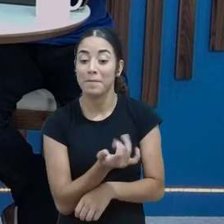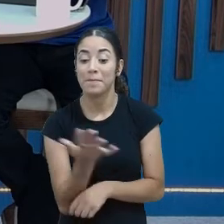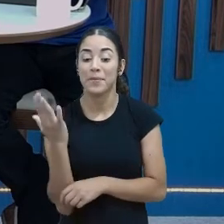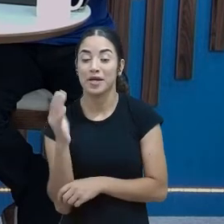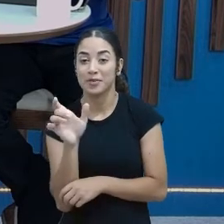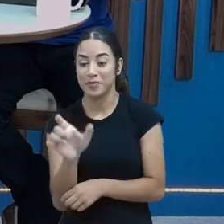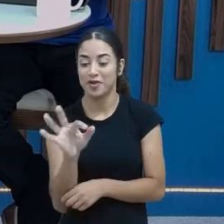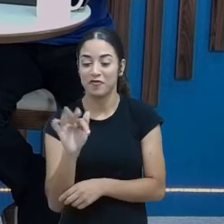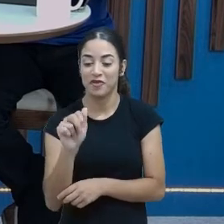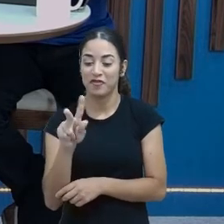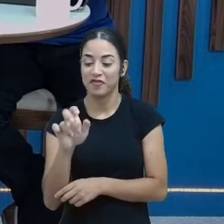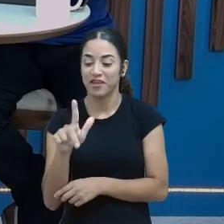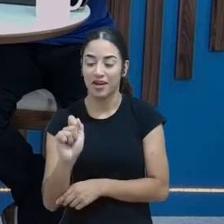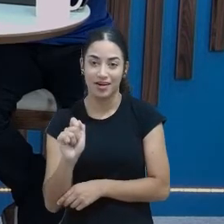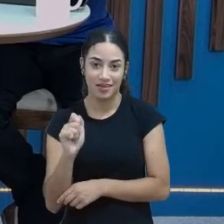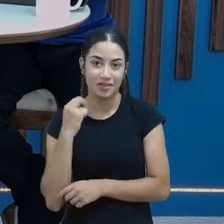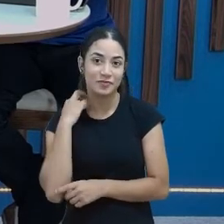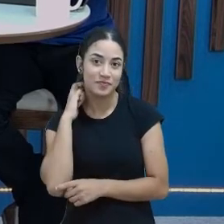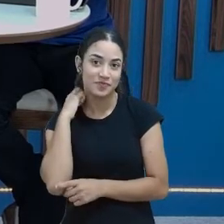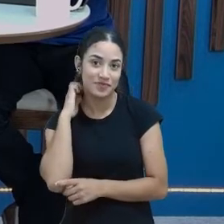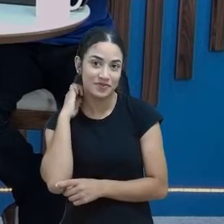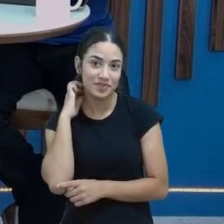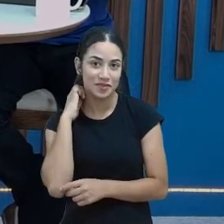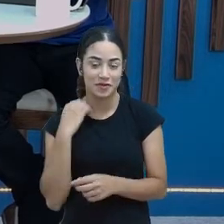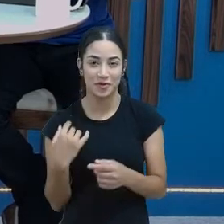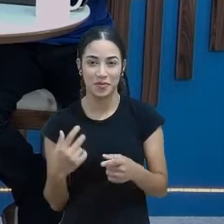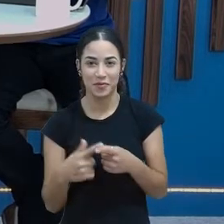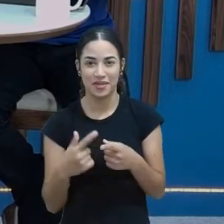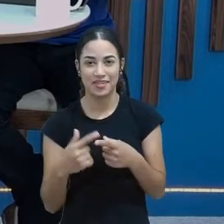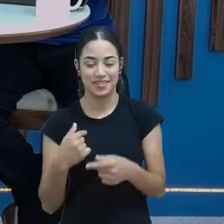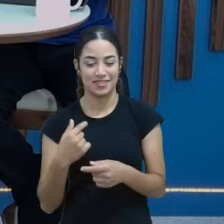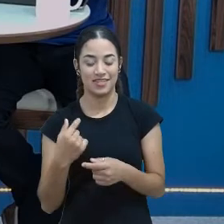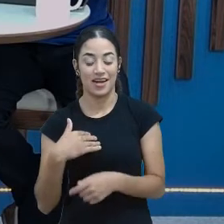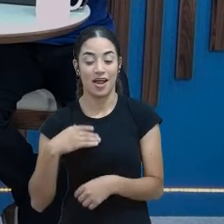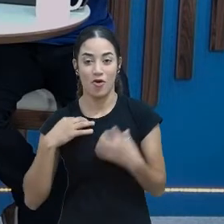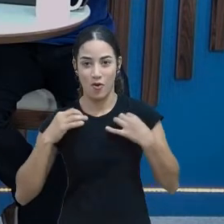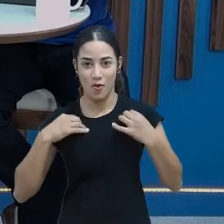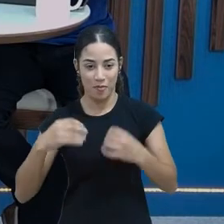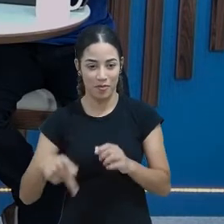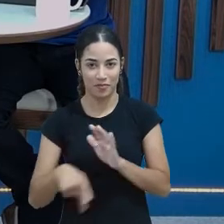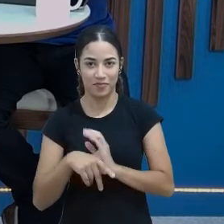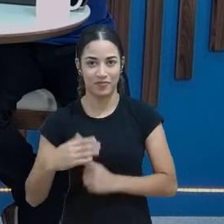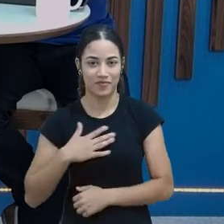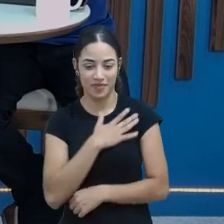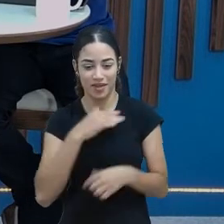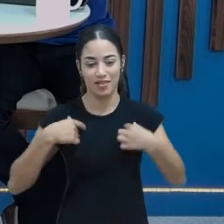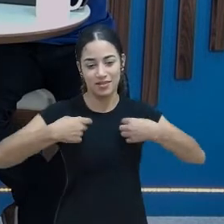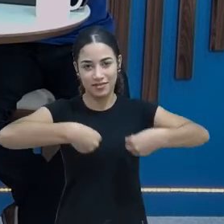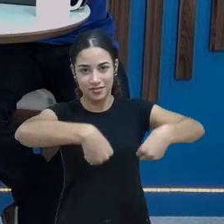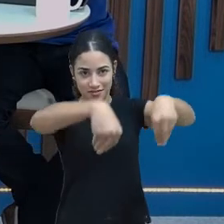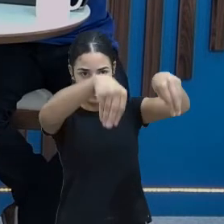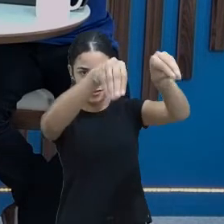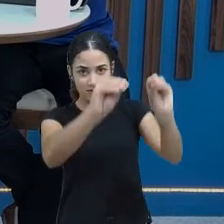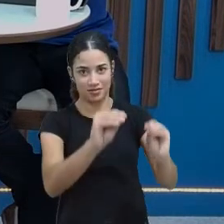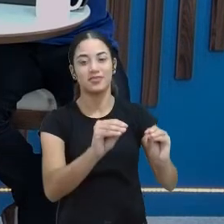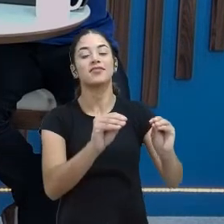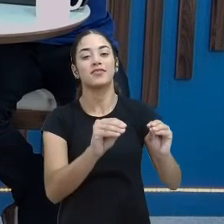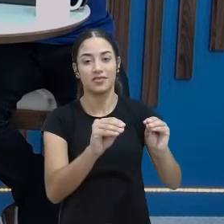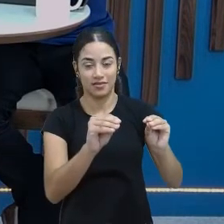planta chamada favela, e que enganchava a roupa dos soldados, né? E ela tinha